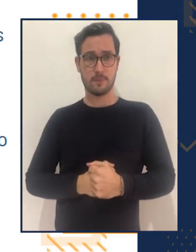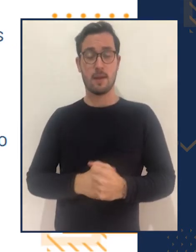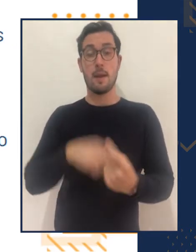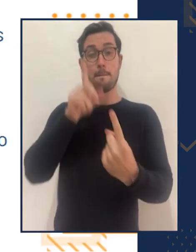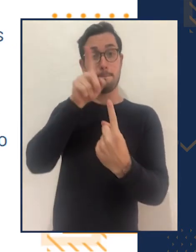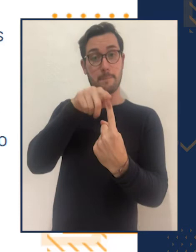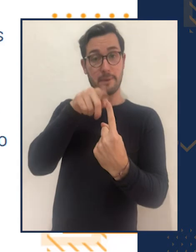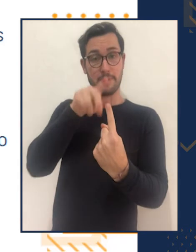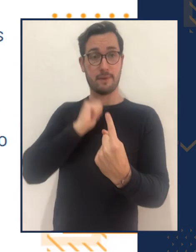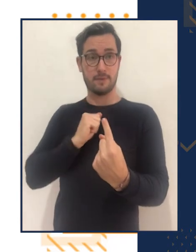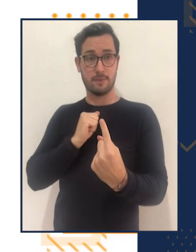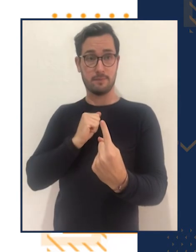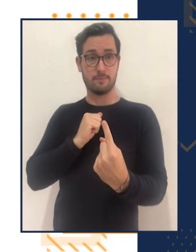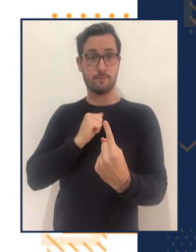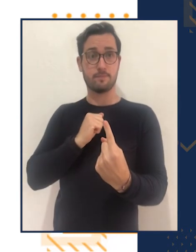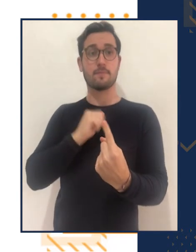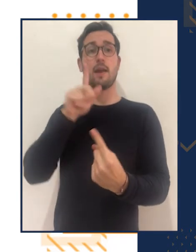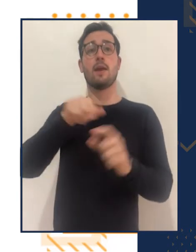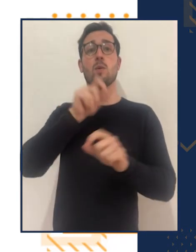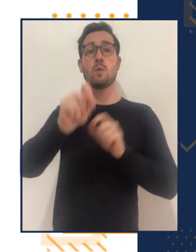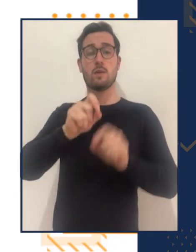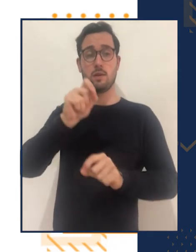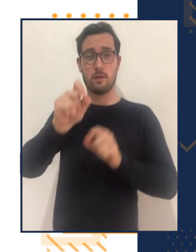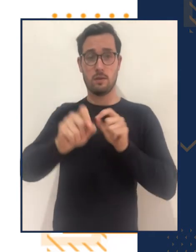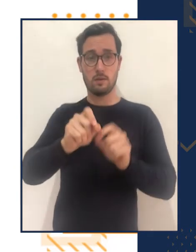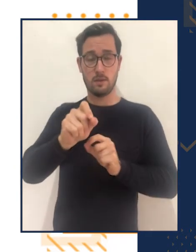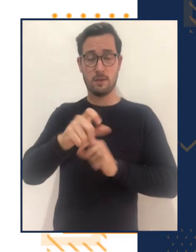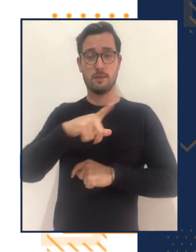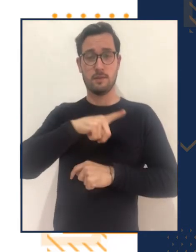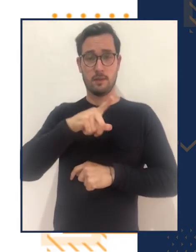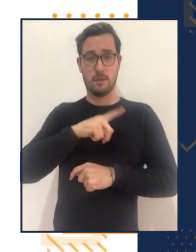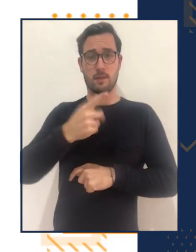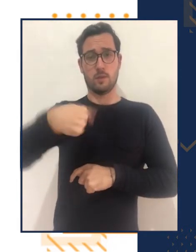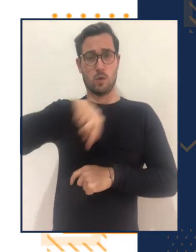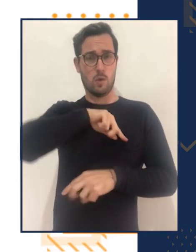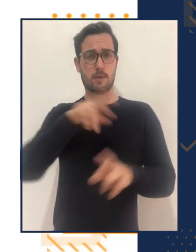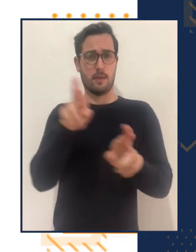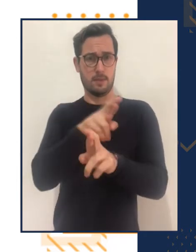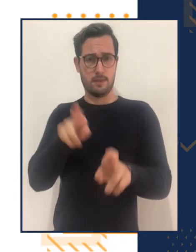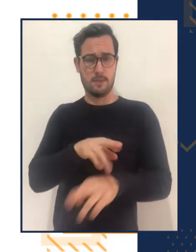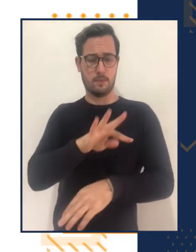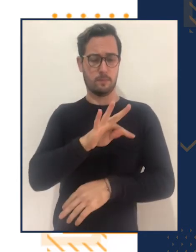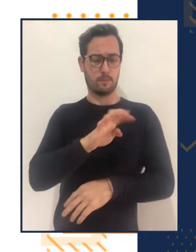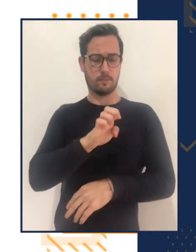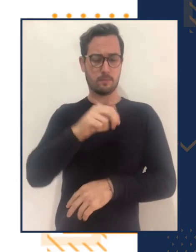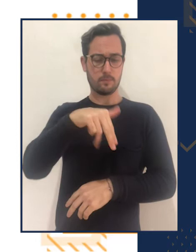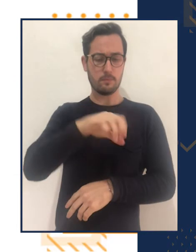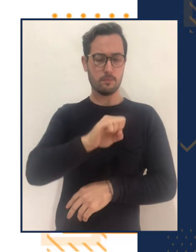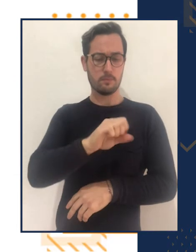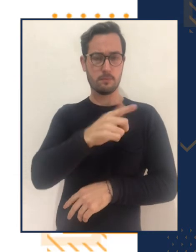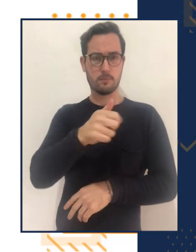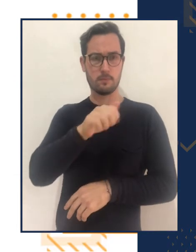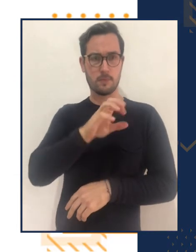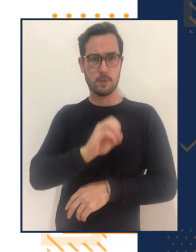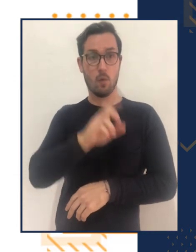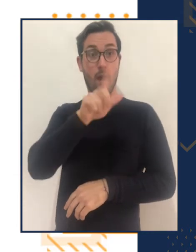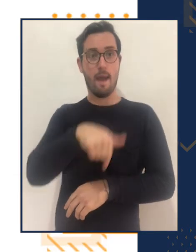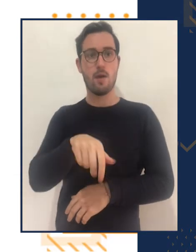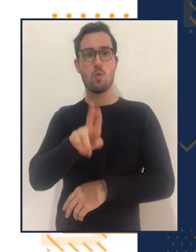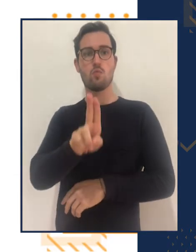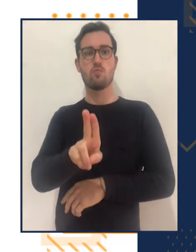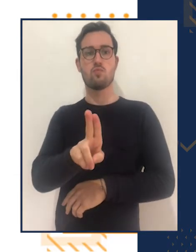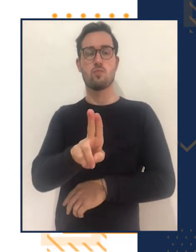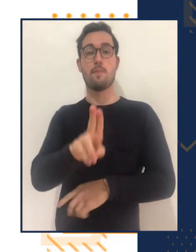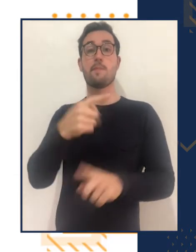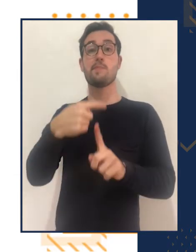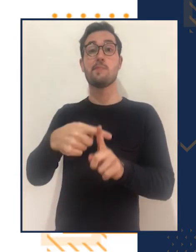basicamente. A primeira lei, então a primeira lei de Ohm, então, que relaciona a tensão. A tensão aqui é dada